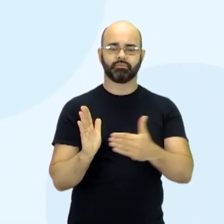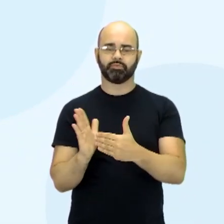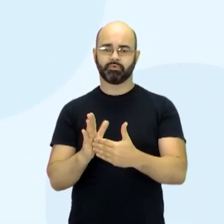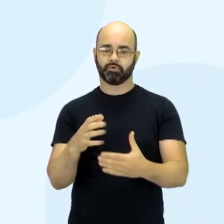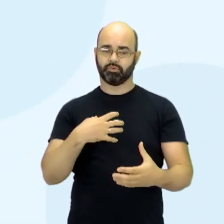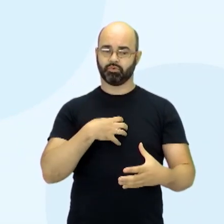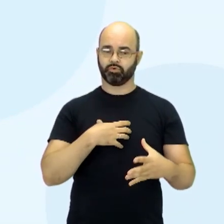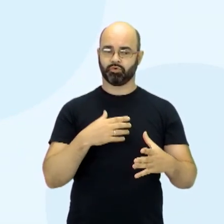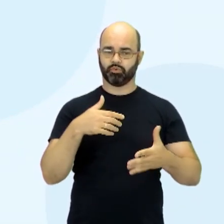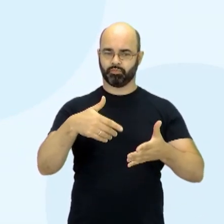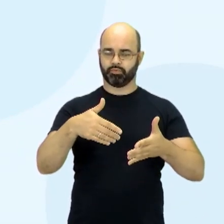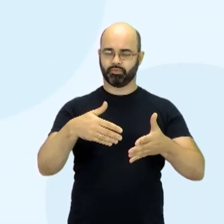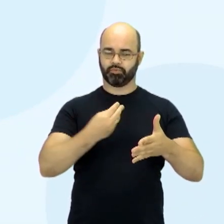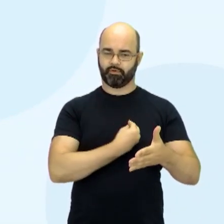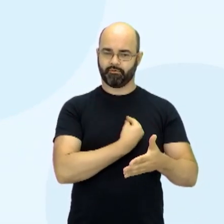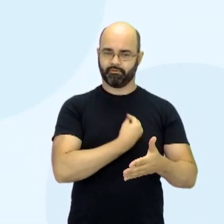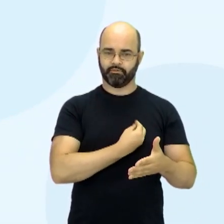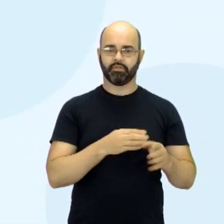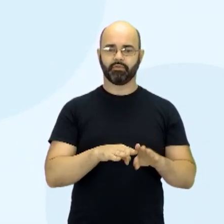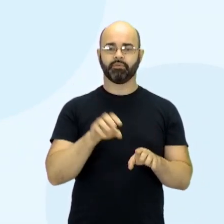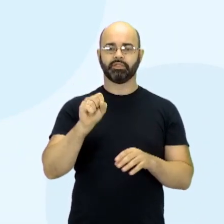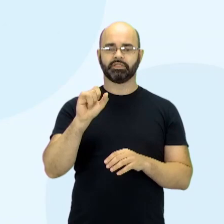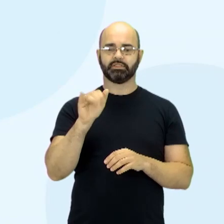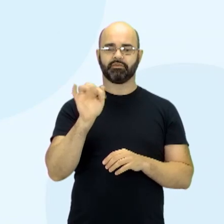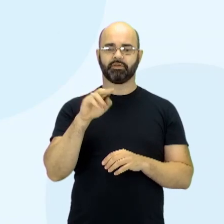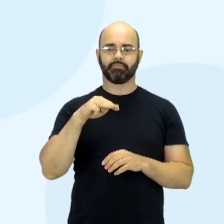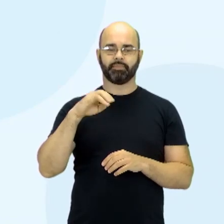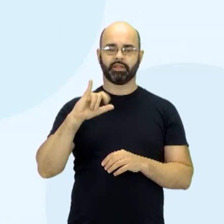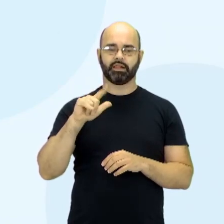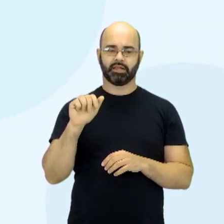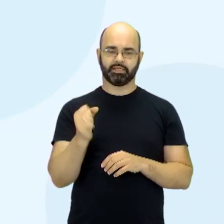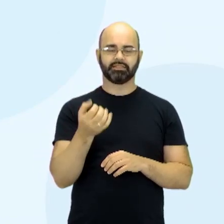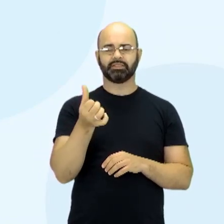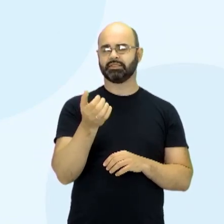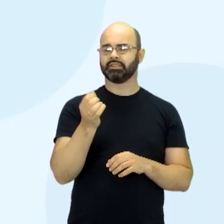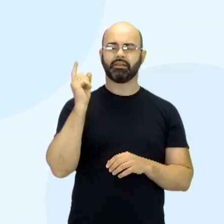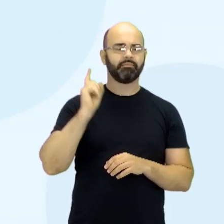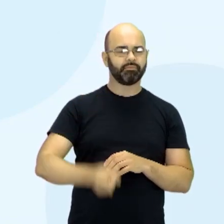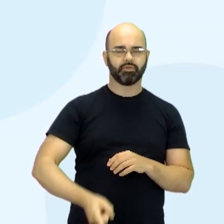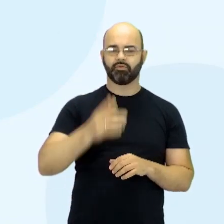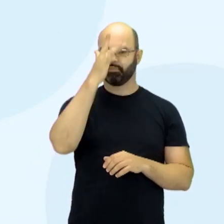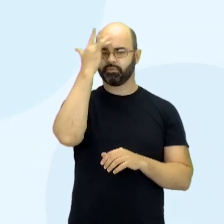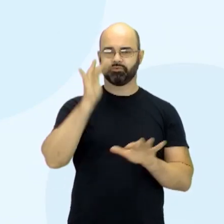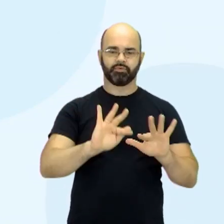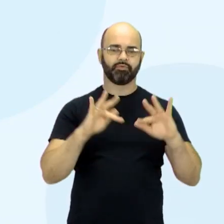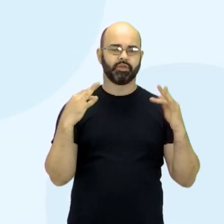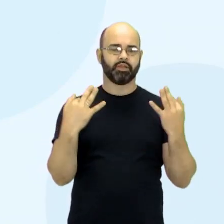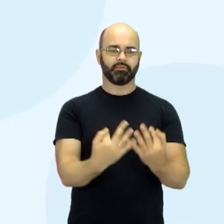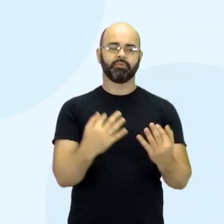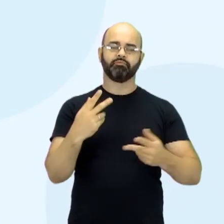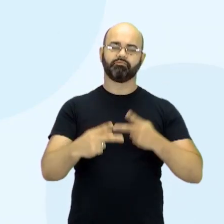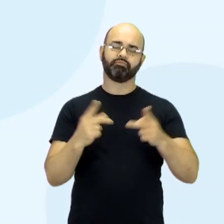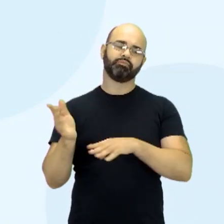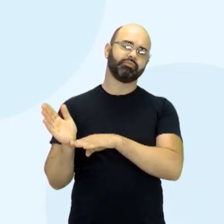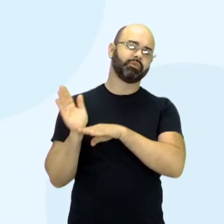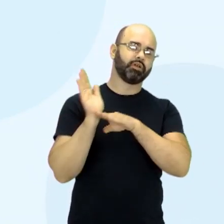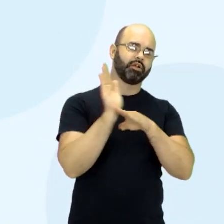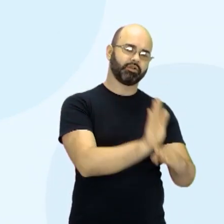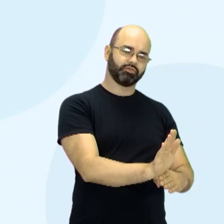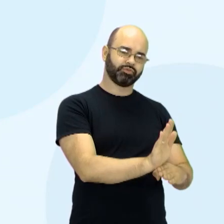base no cadastro dos CIS Famílias, estima-se mais de 60 mil famílias como público beneficiário